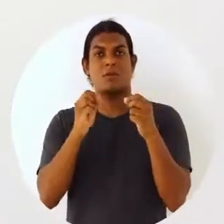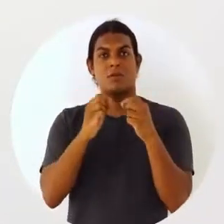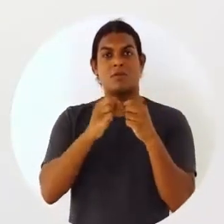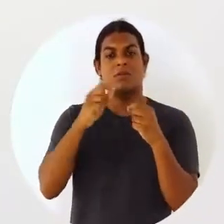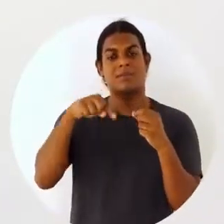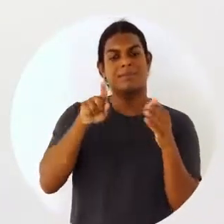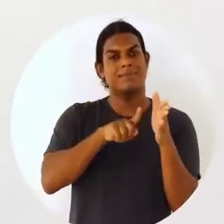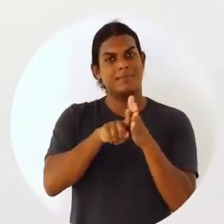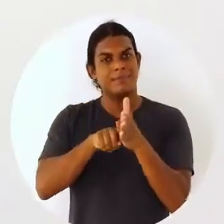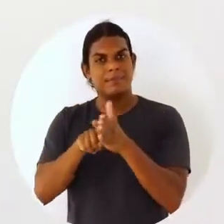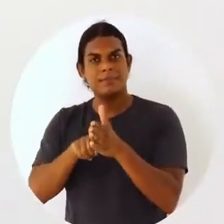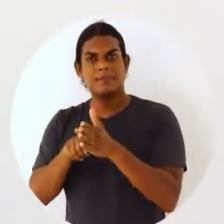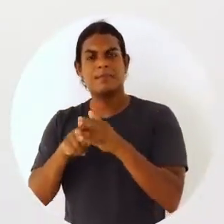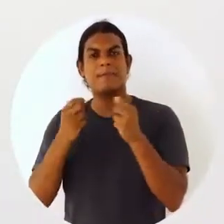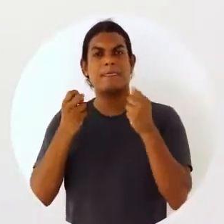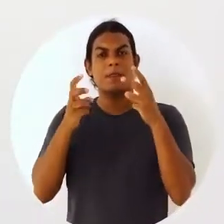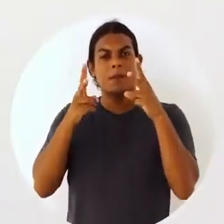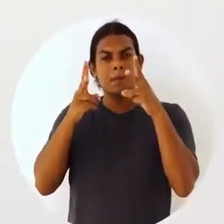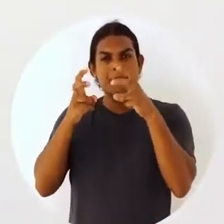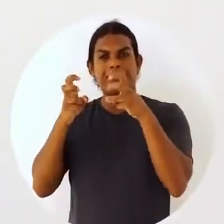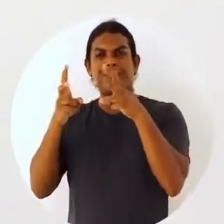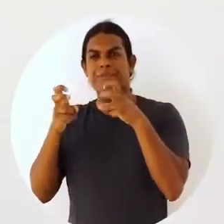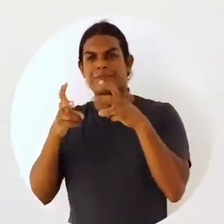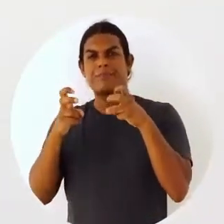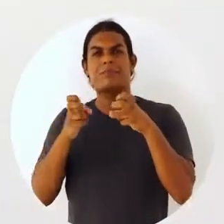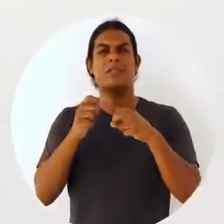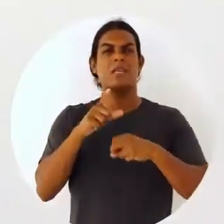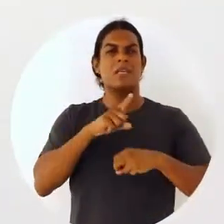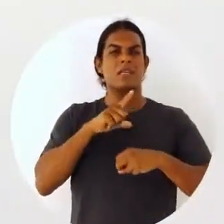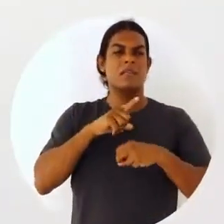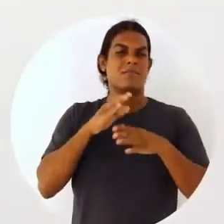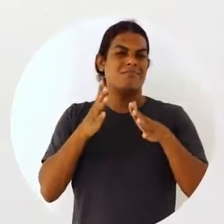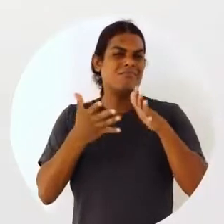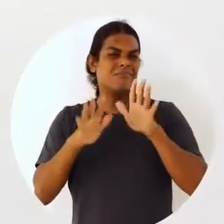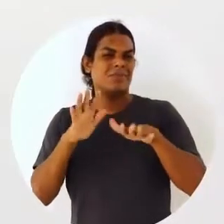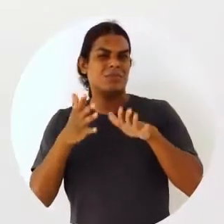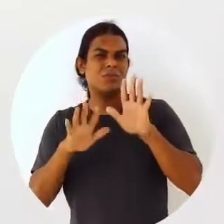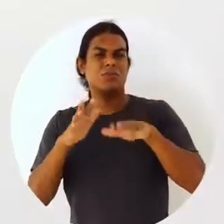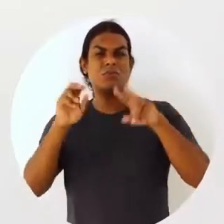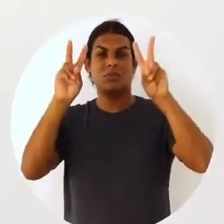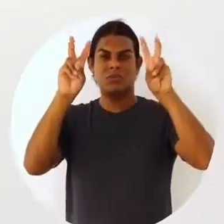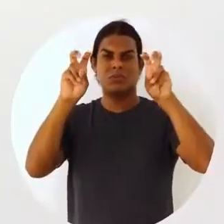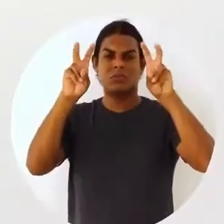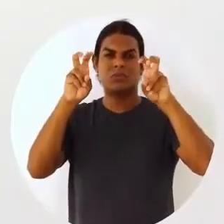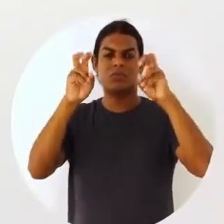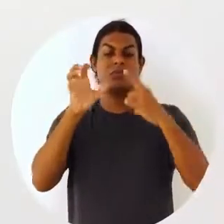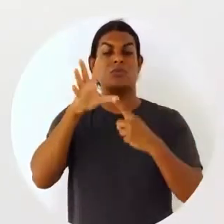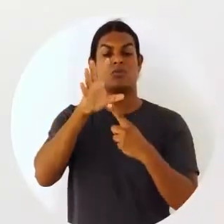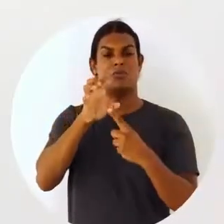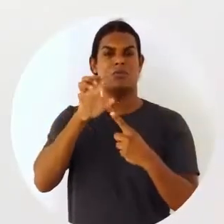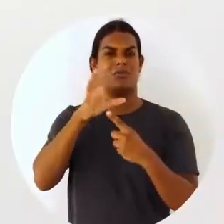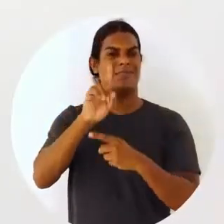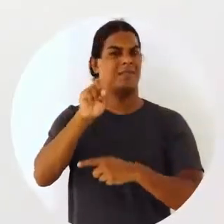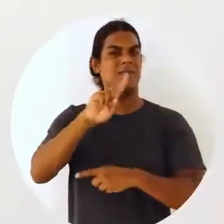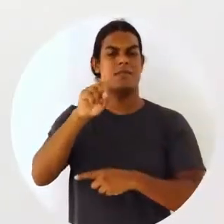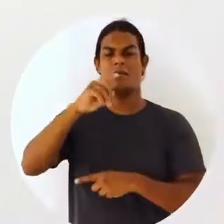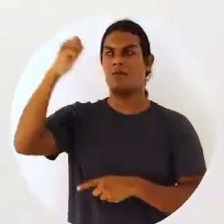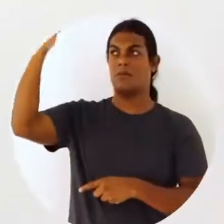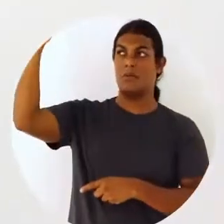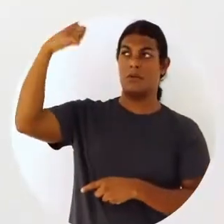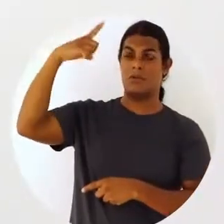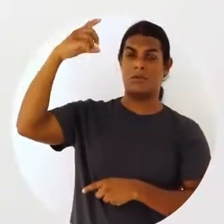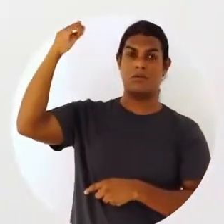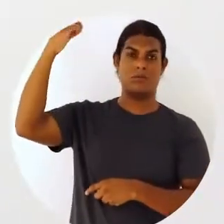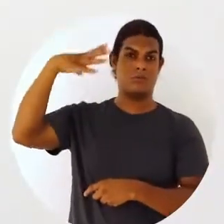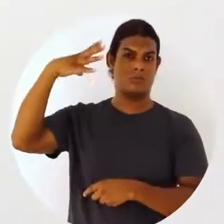começou a perceber que existia algo por trás disso que de fato influenciava as pessoas a produzirem mais ou menos, que não era a luz. Inclusive, não